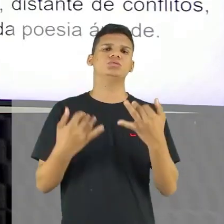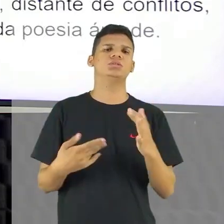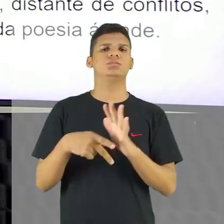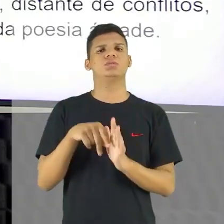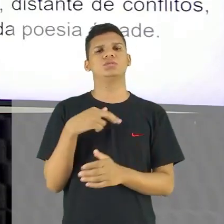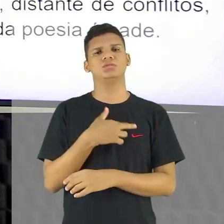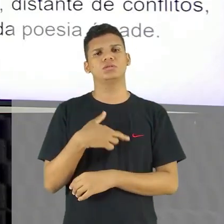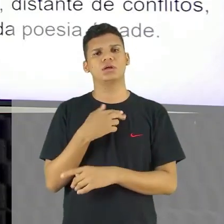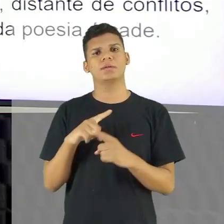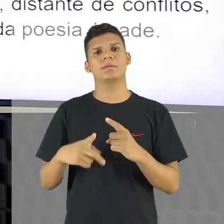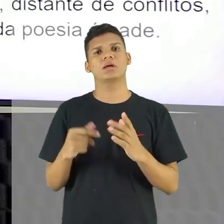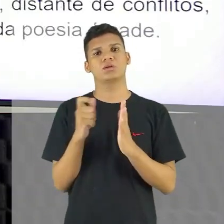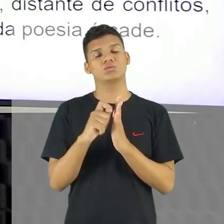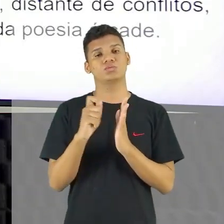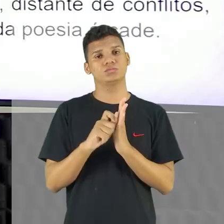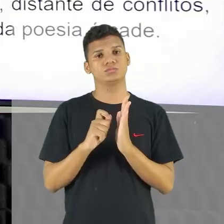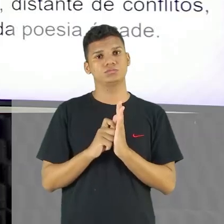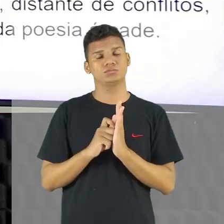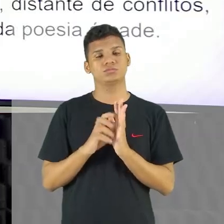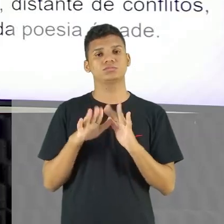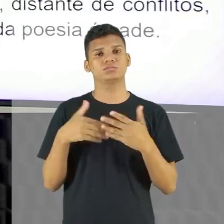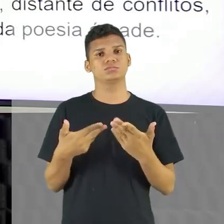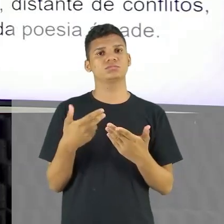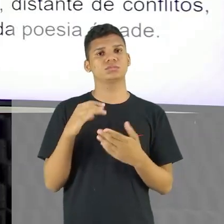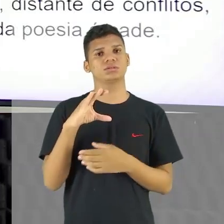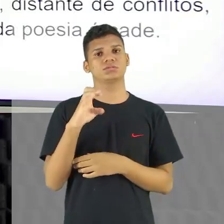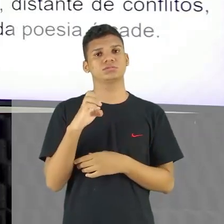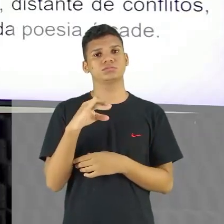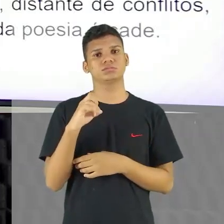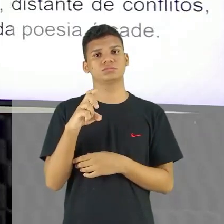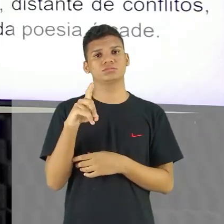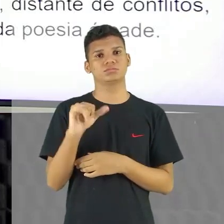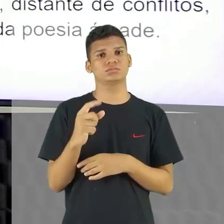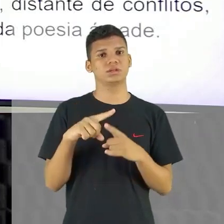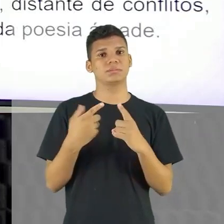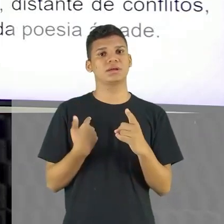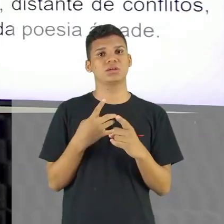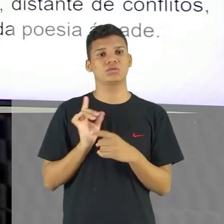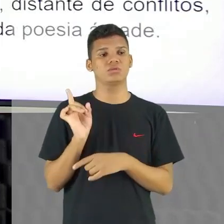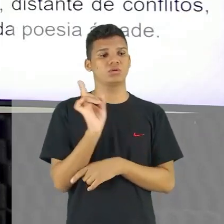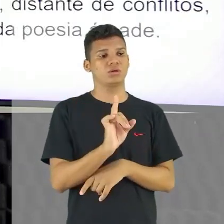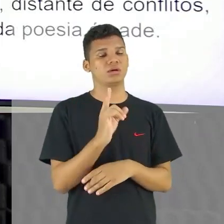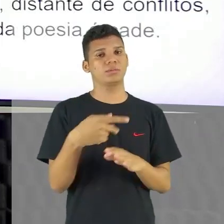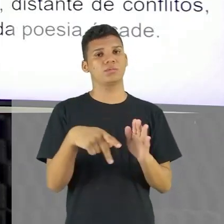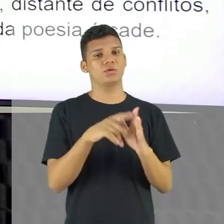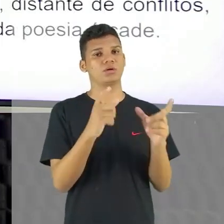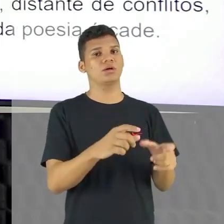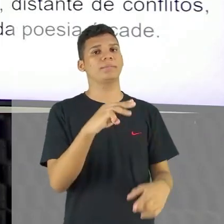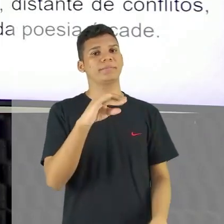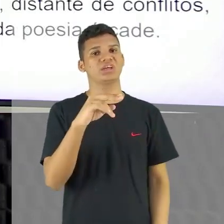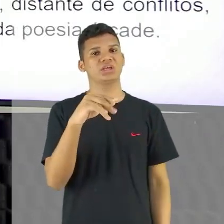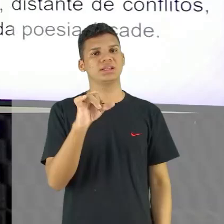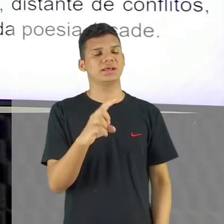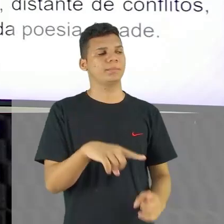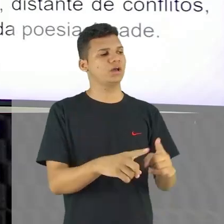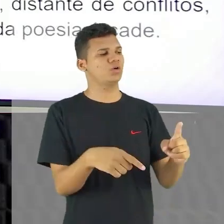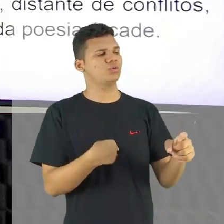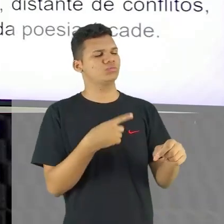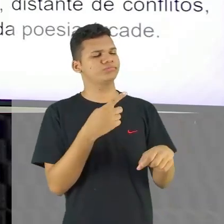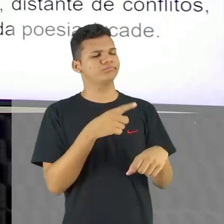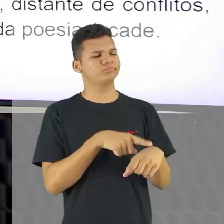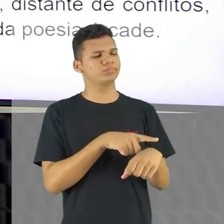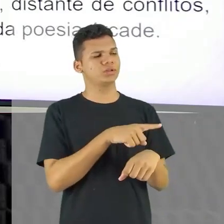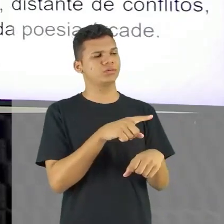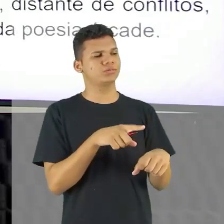da escrita desse romanceiro, a Cecília Meirelles foi a Minas Gerais passar um período, se eu não